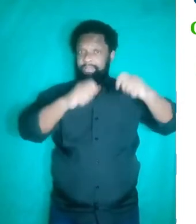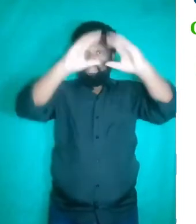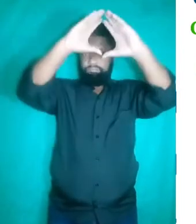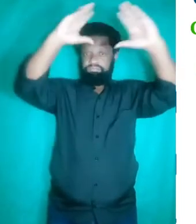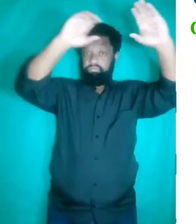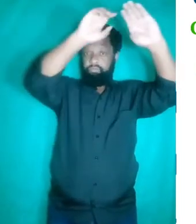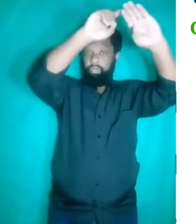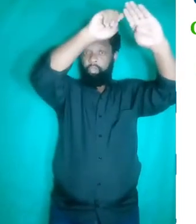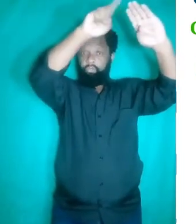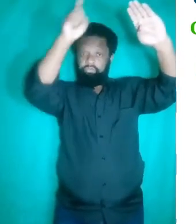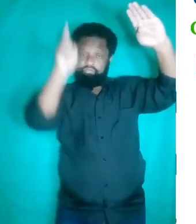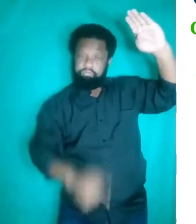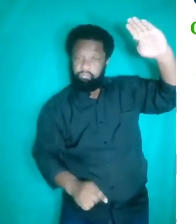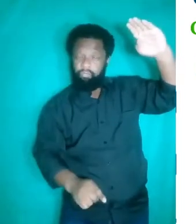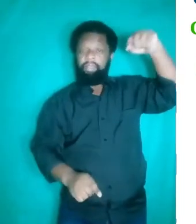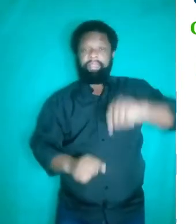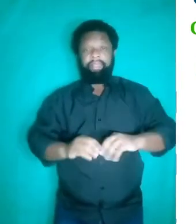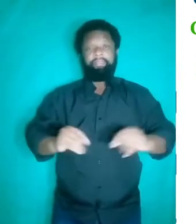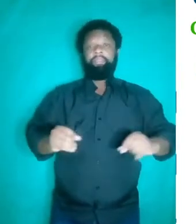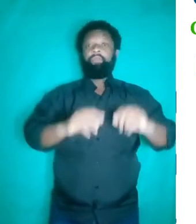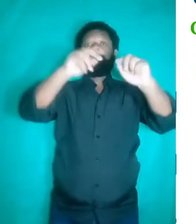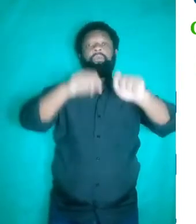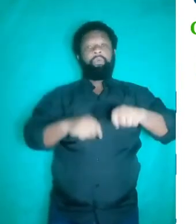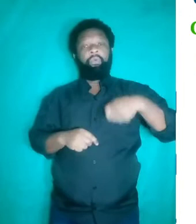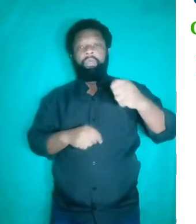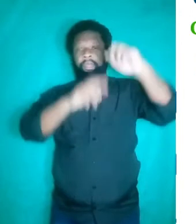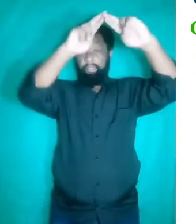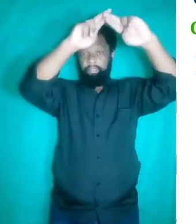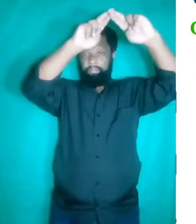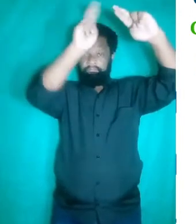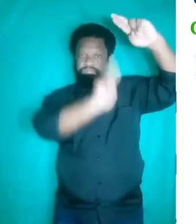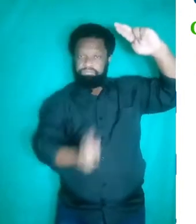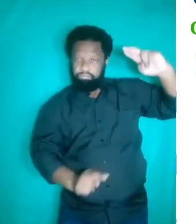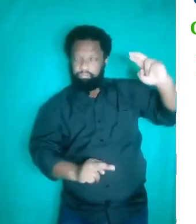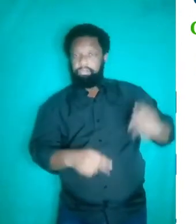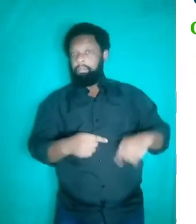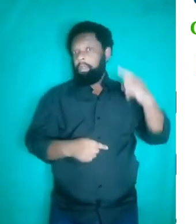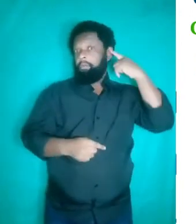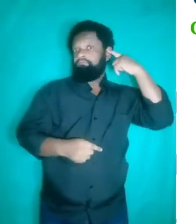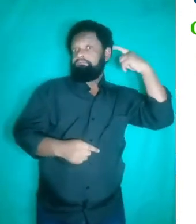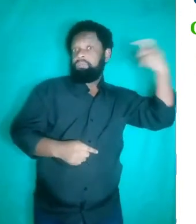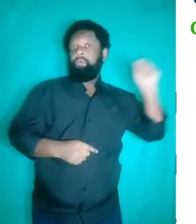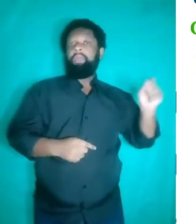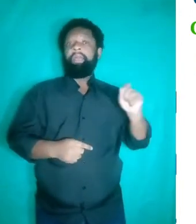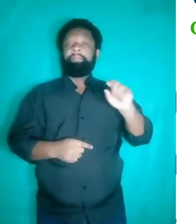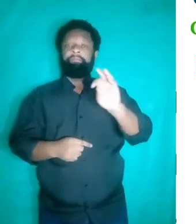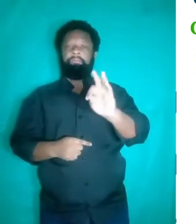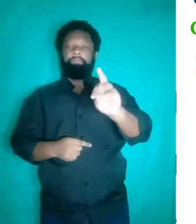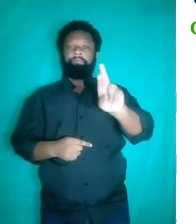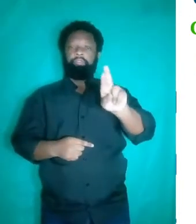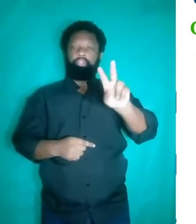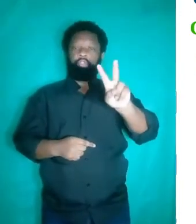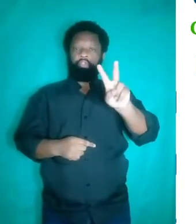consigam sair desde a nuvem e chegar no solo, formando o raio. O trovão é barulho, o relâmpago é a luzinha que